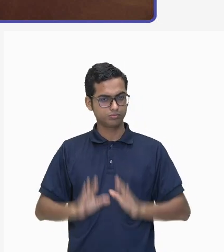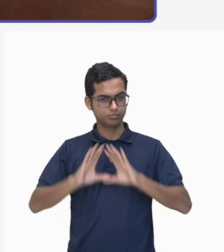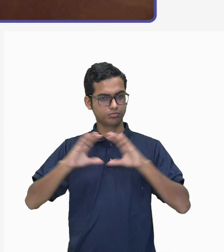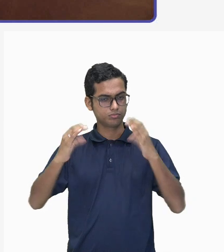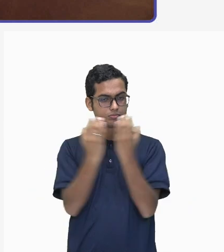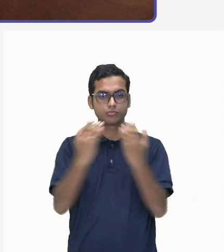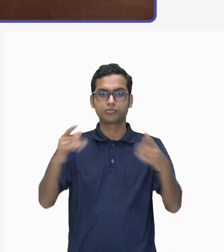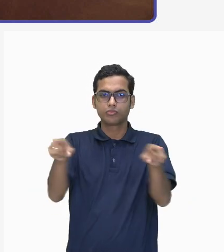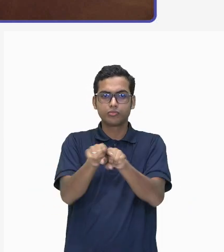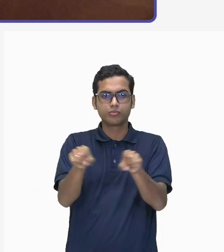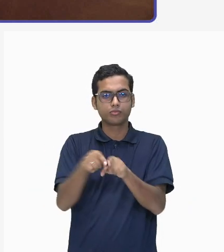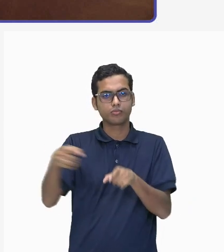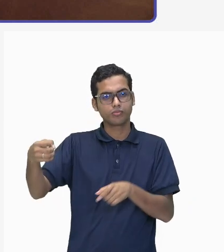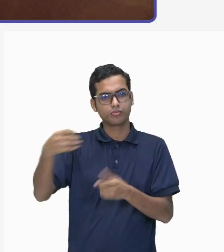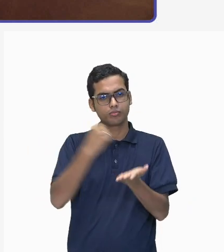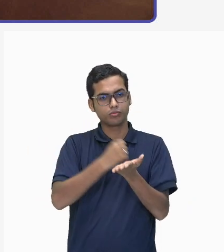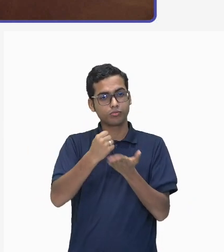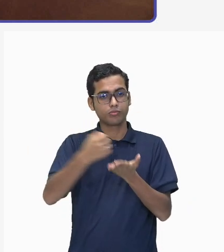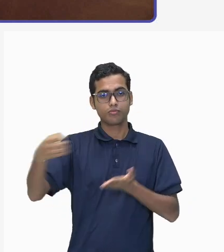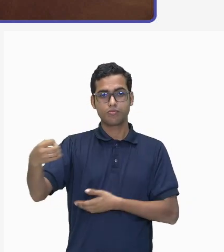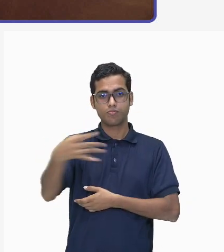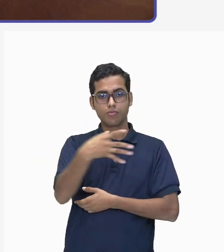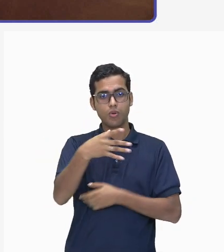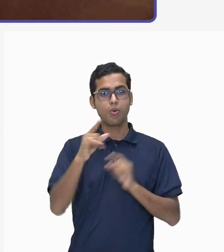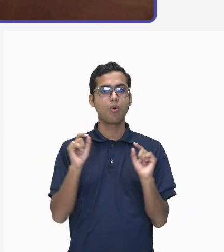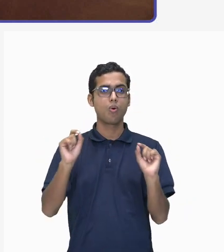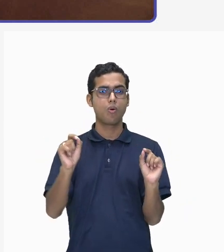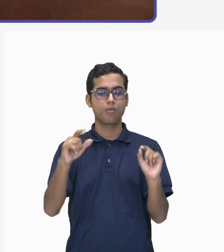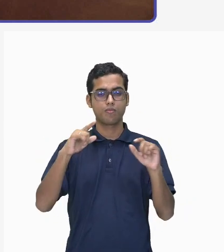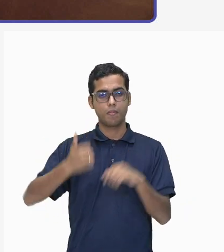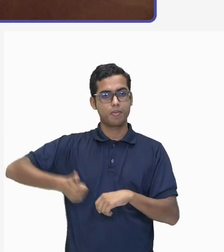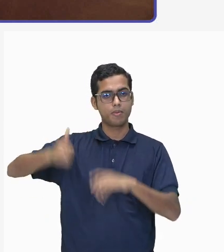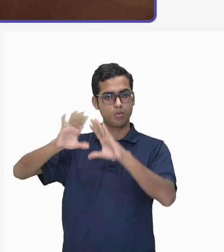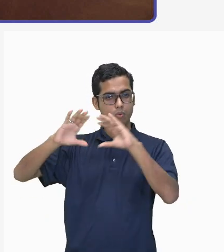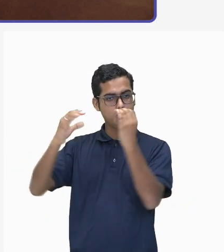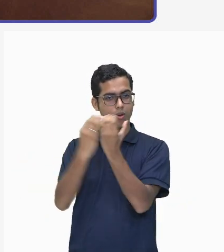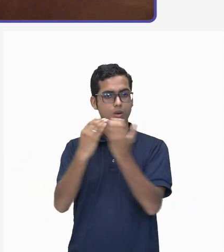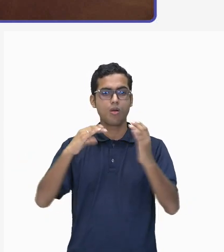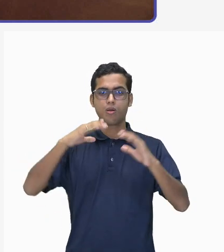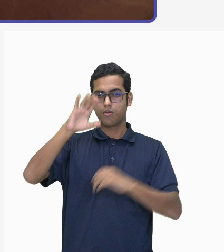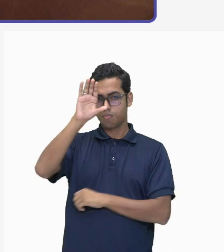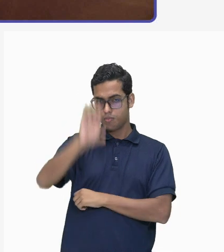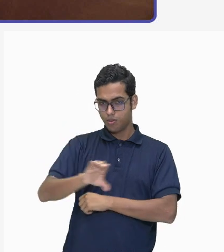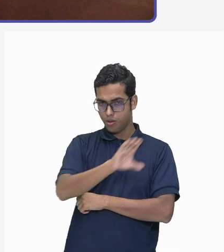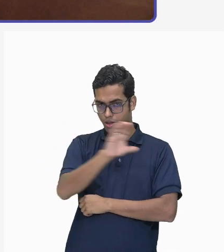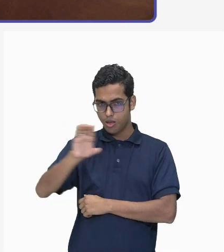livros produzidos nas primeiras comunidades cristãs e que apresenta a vida e o ministério